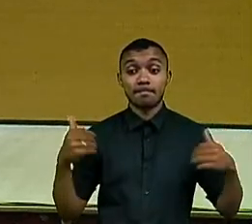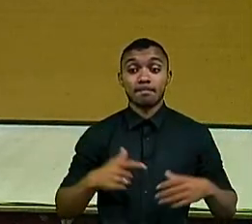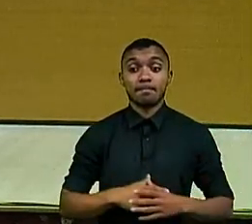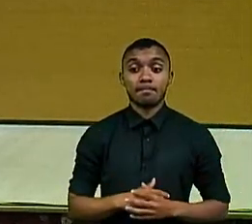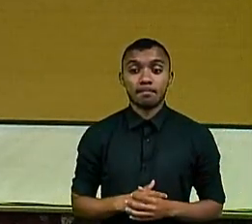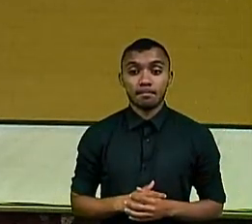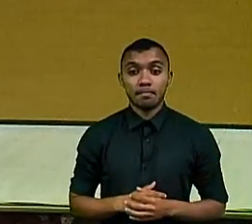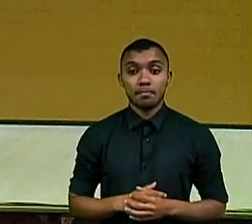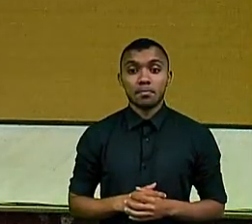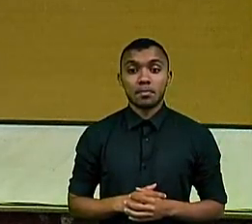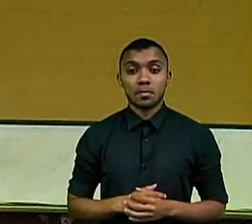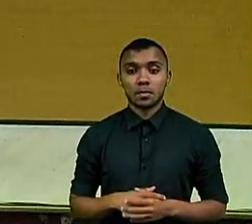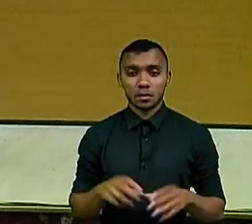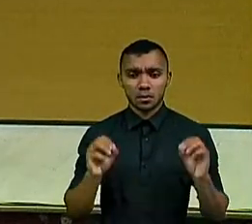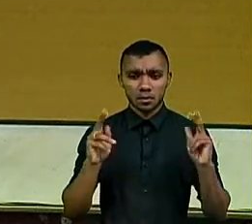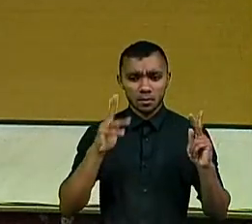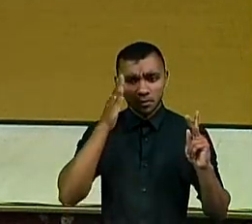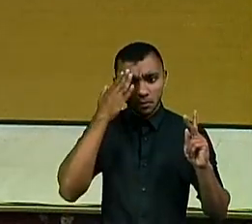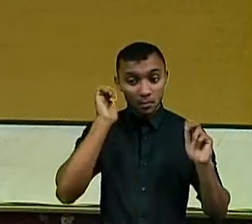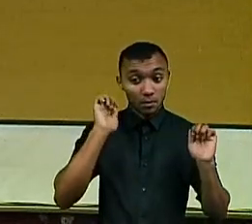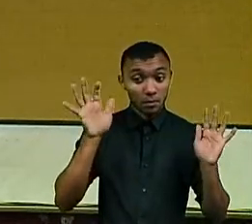polarizada ok